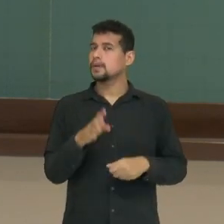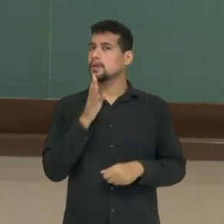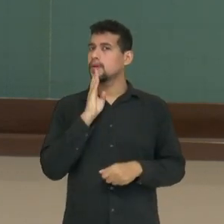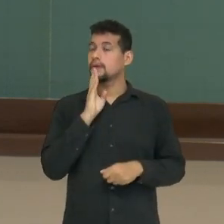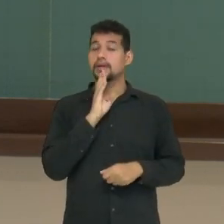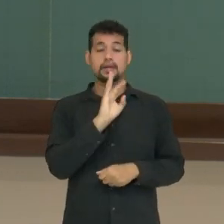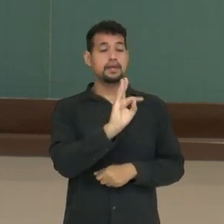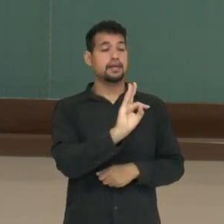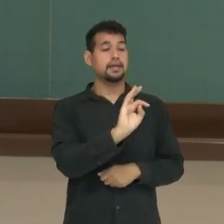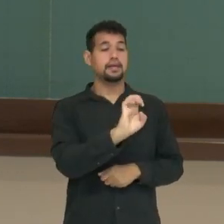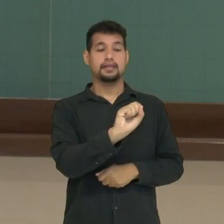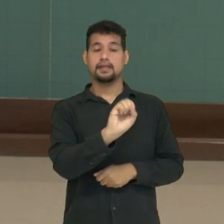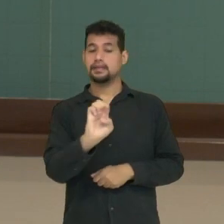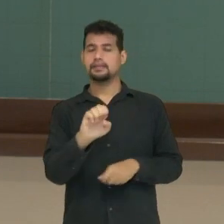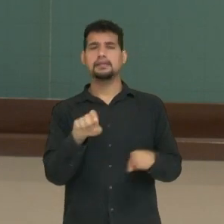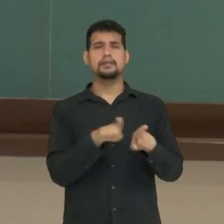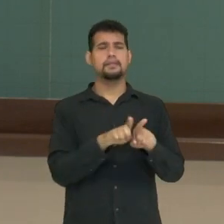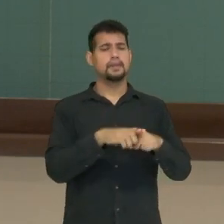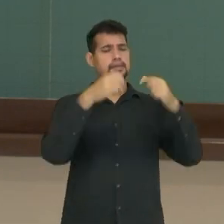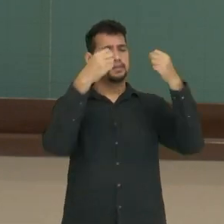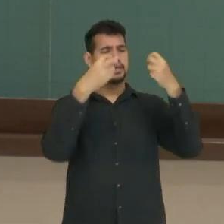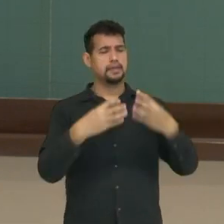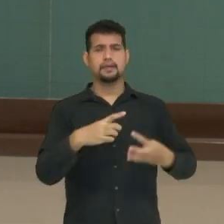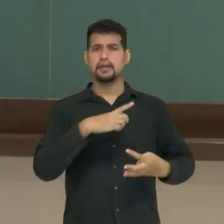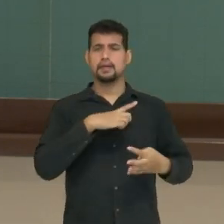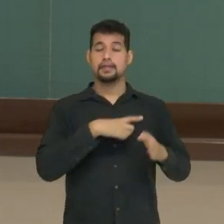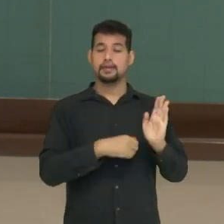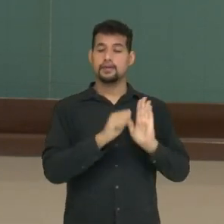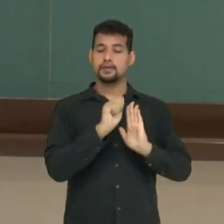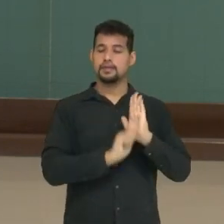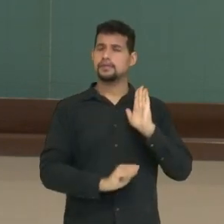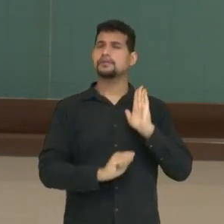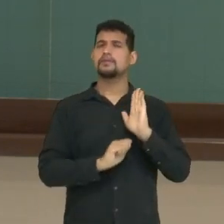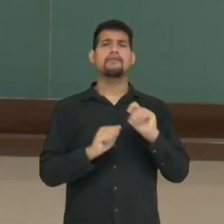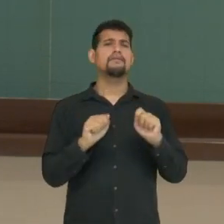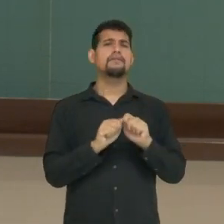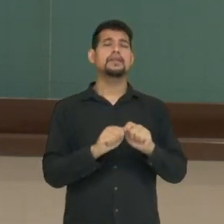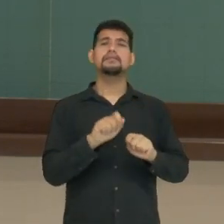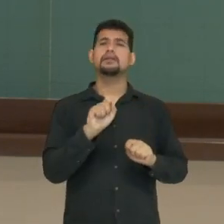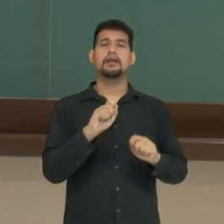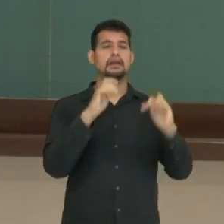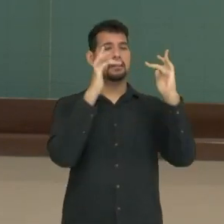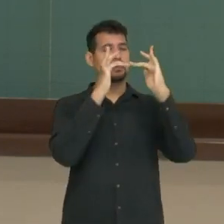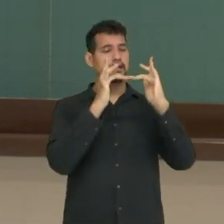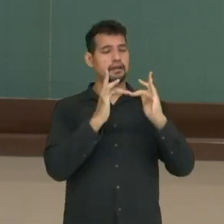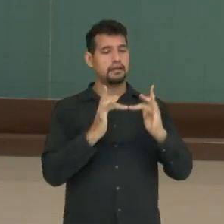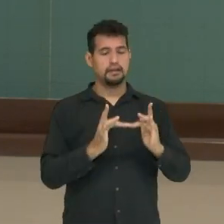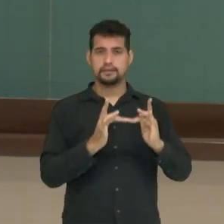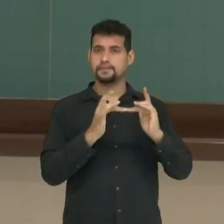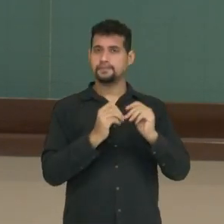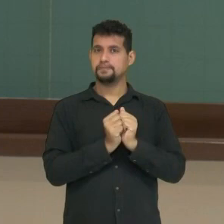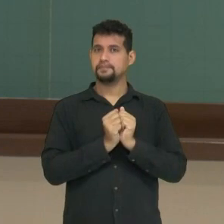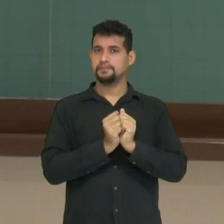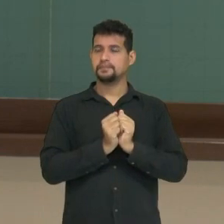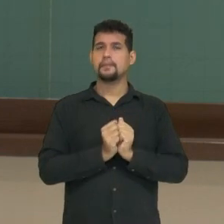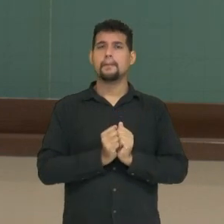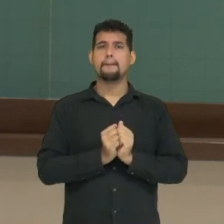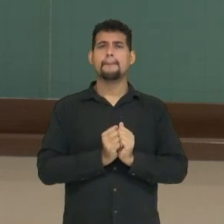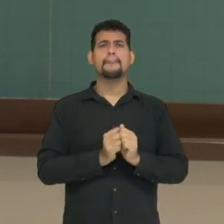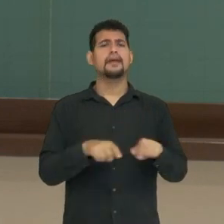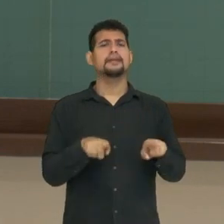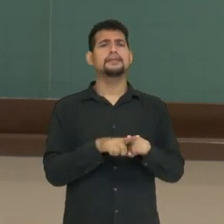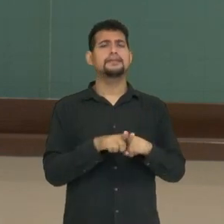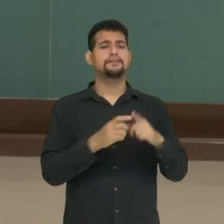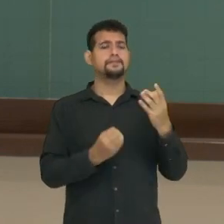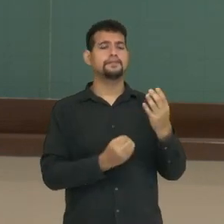tese e os argumentos em um texto, estabelecendo relações entre eles e